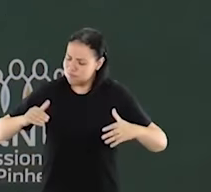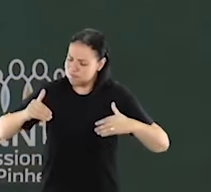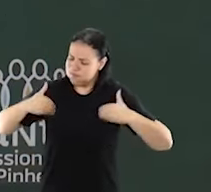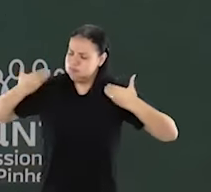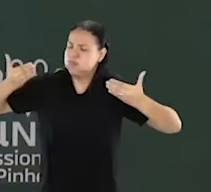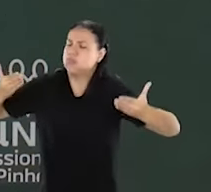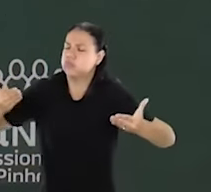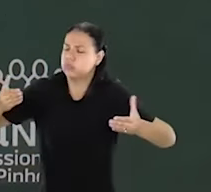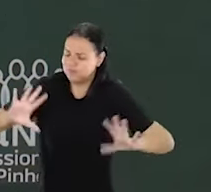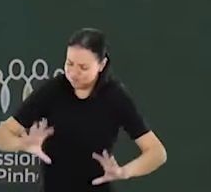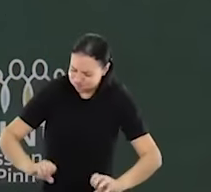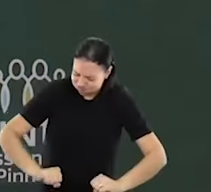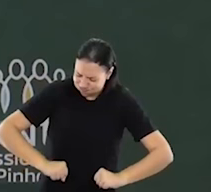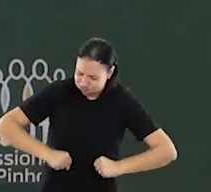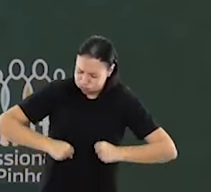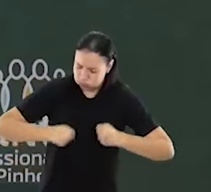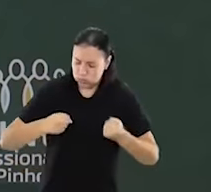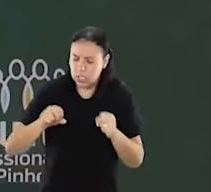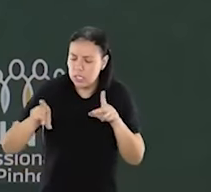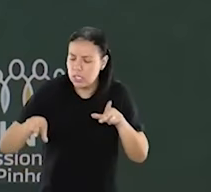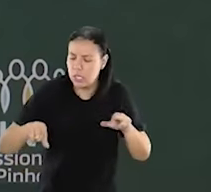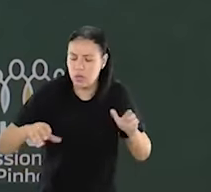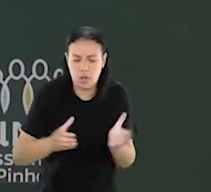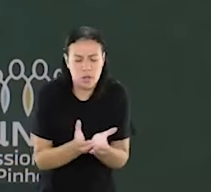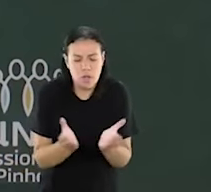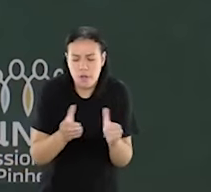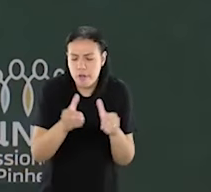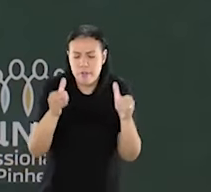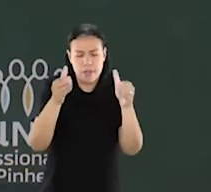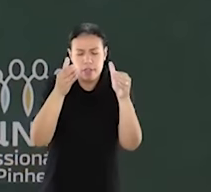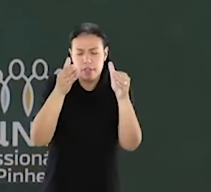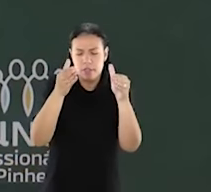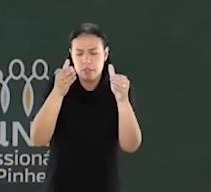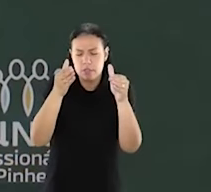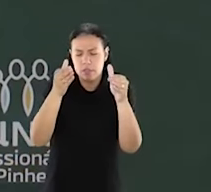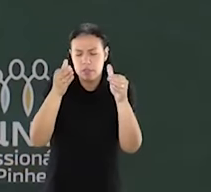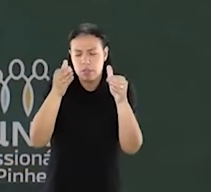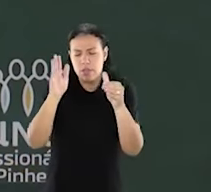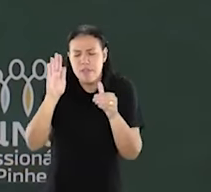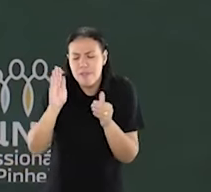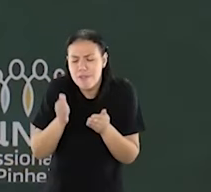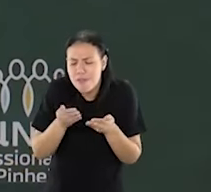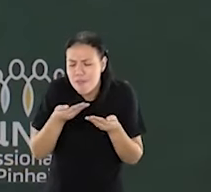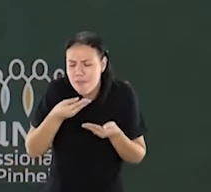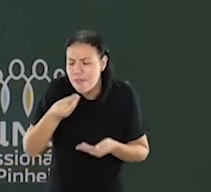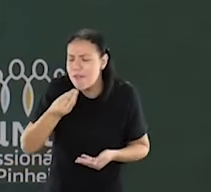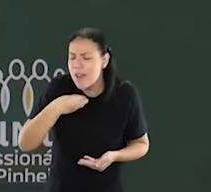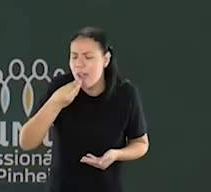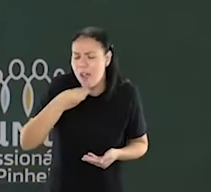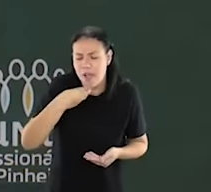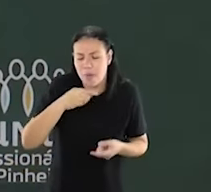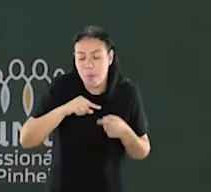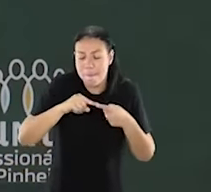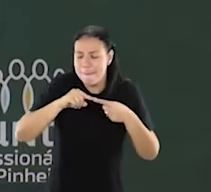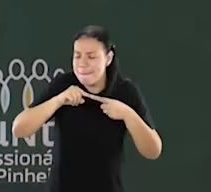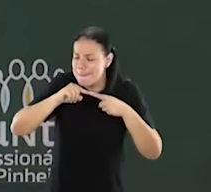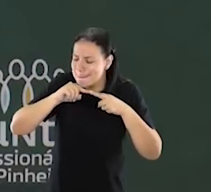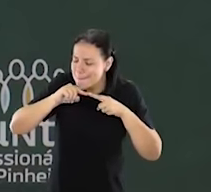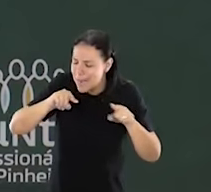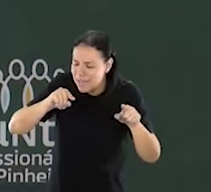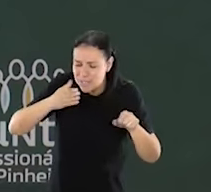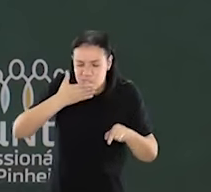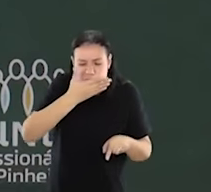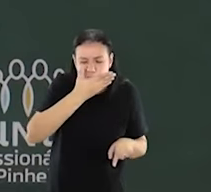como vasos de alabastro, frágeis, vulneráveis, mas contendo dentro